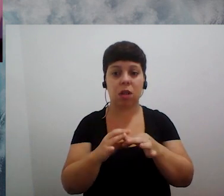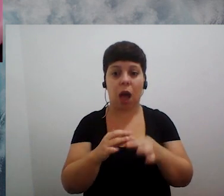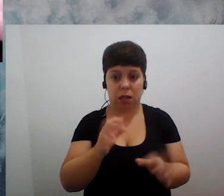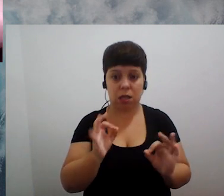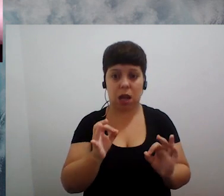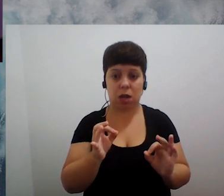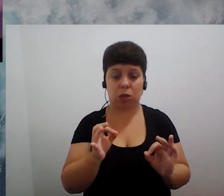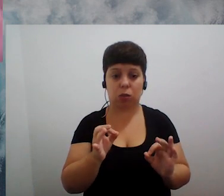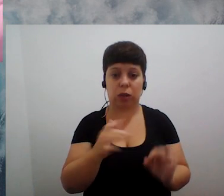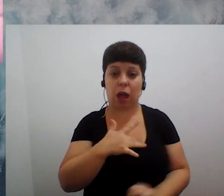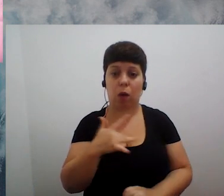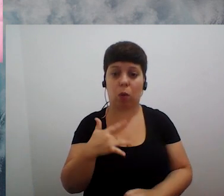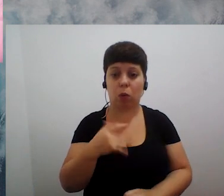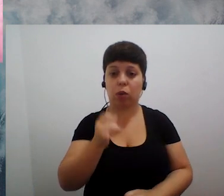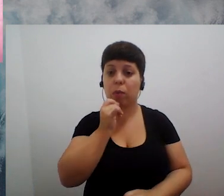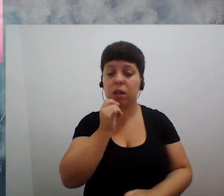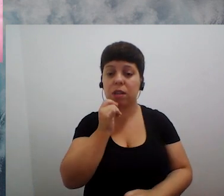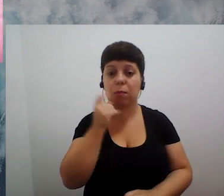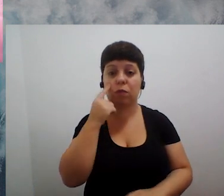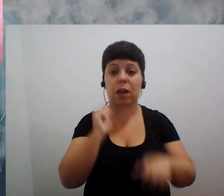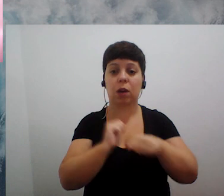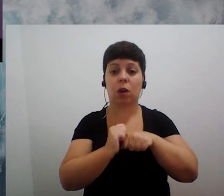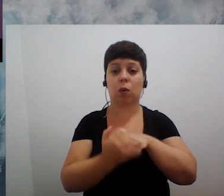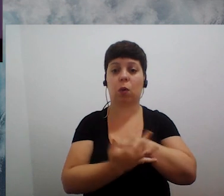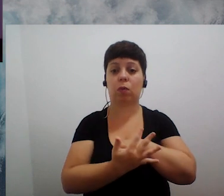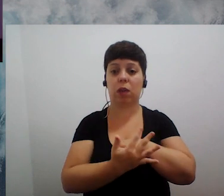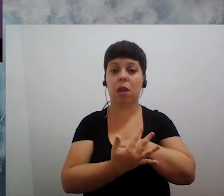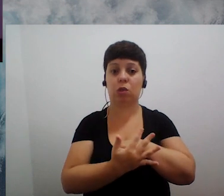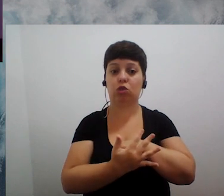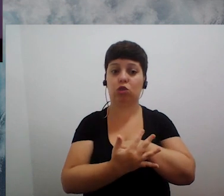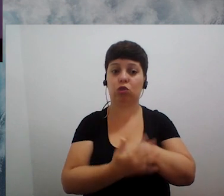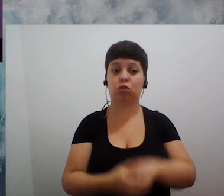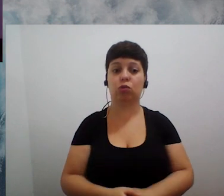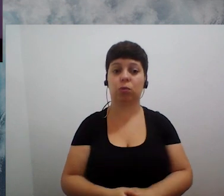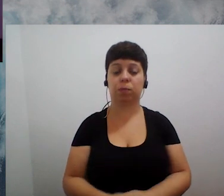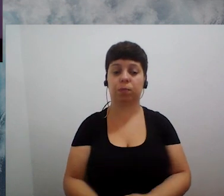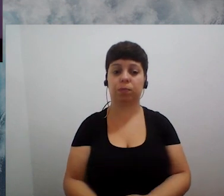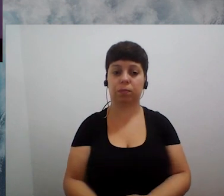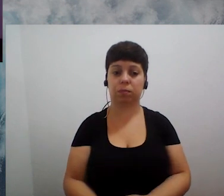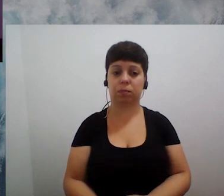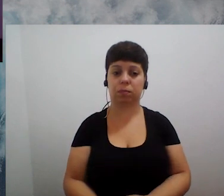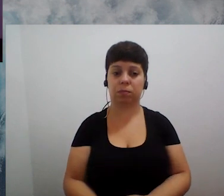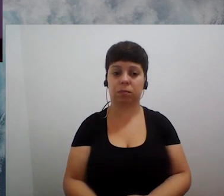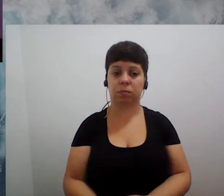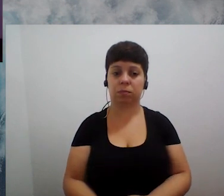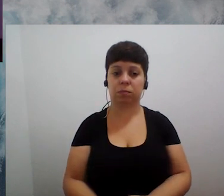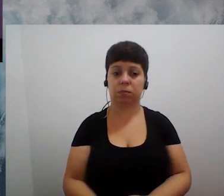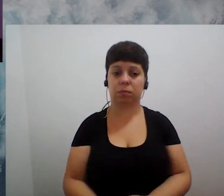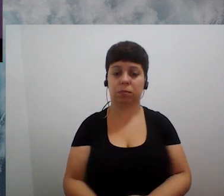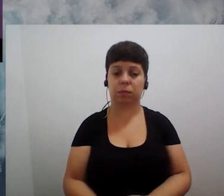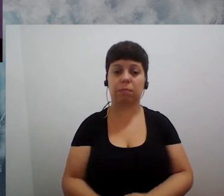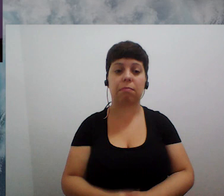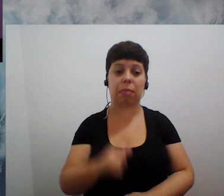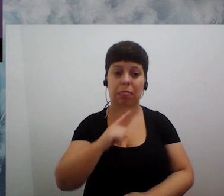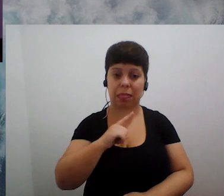está associada à outra. A questão de saúde, né? Você vê, né, a questão da Covid, ela teve